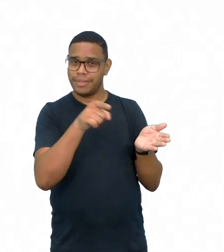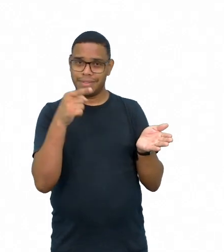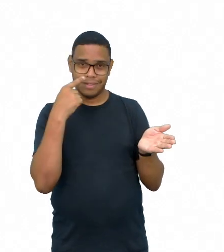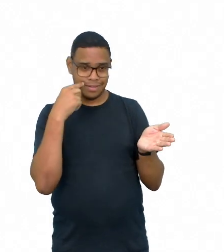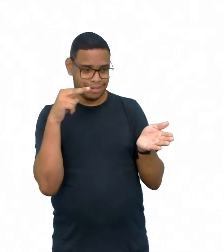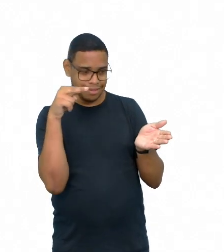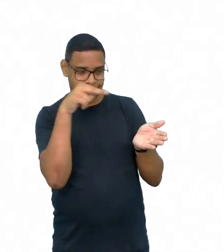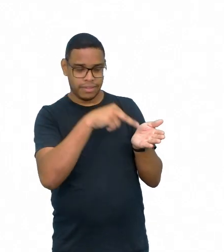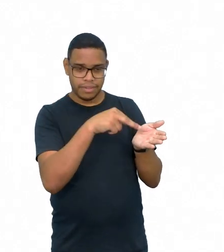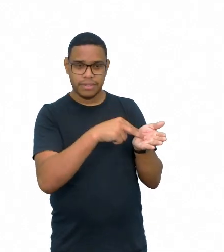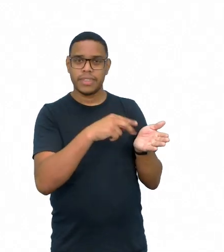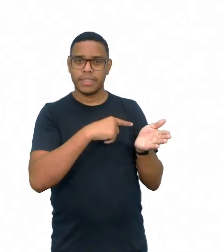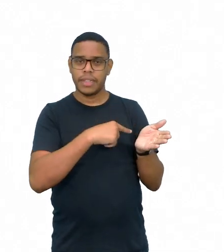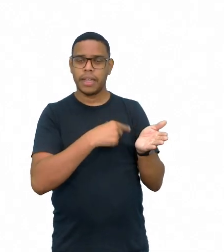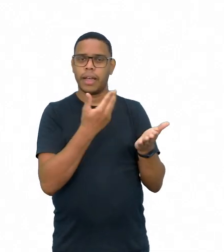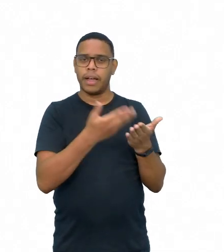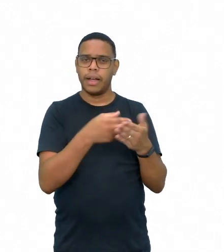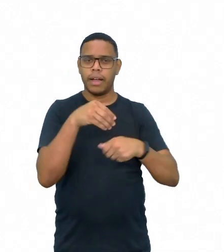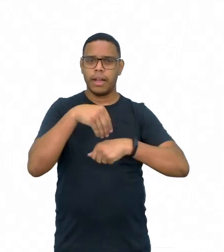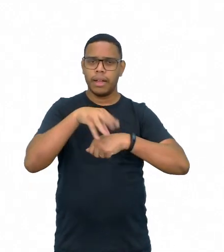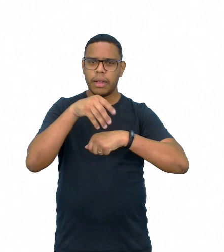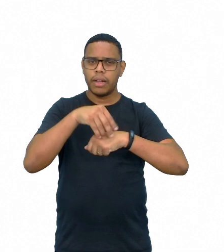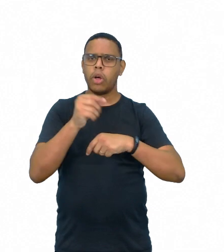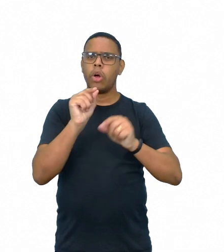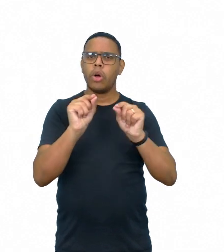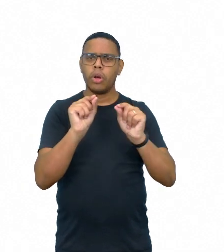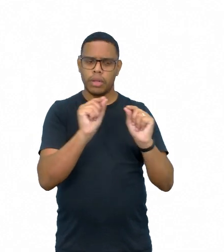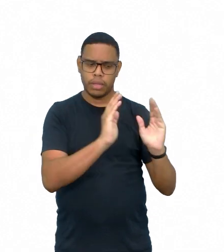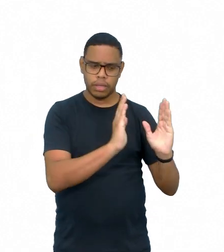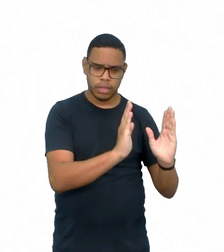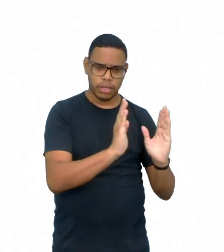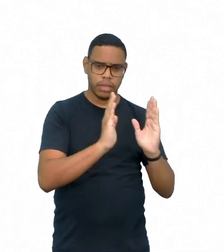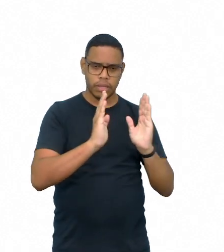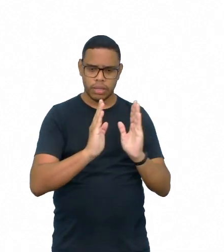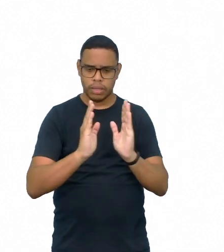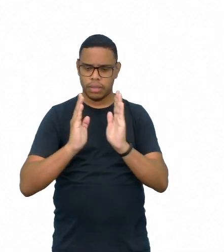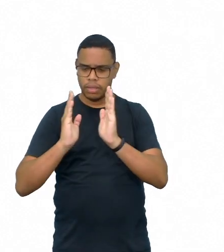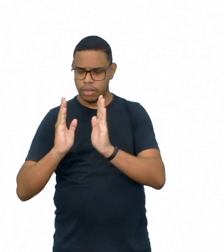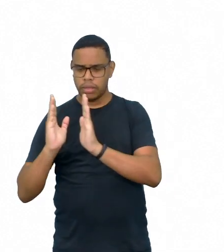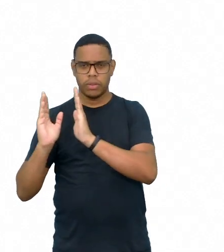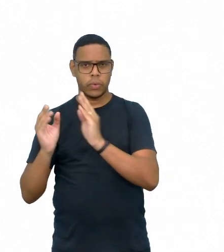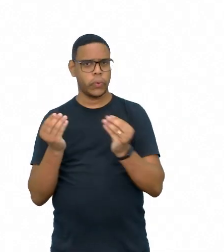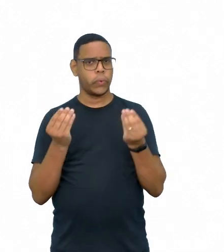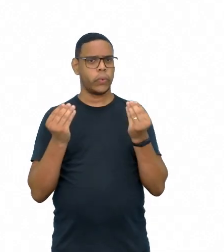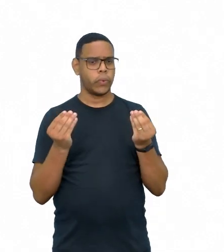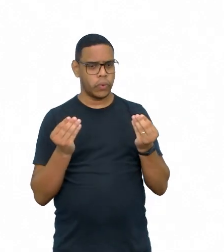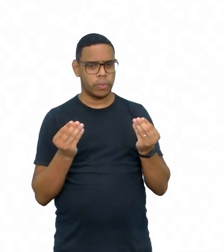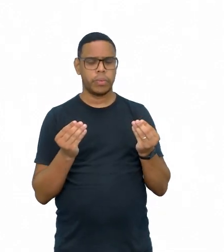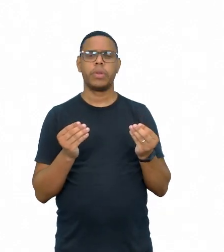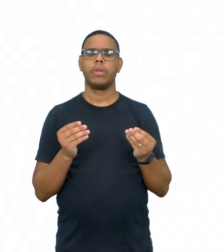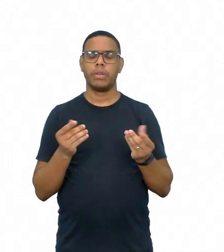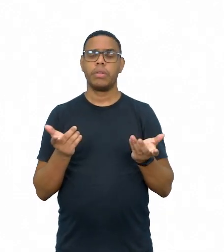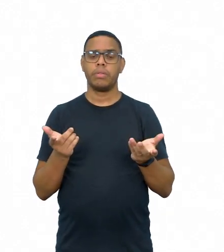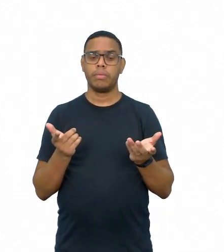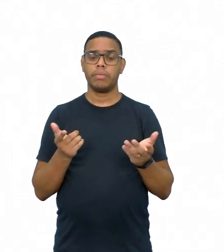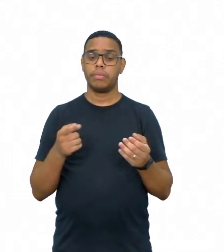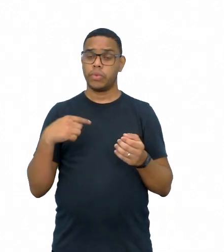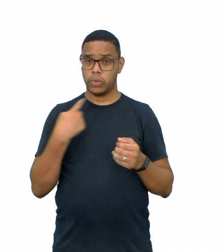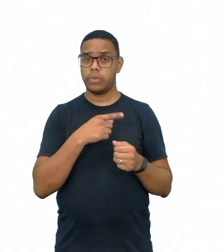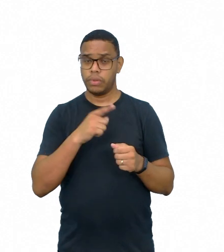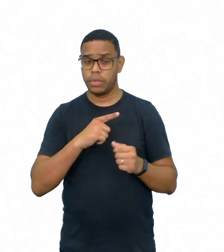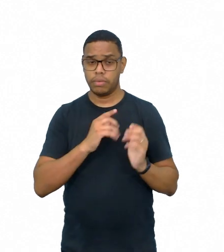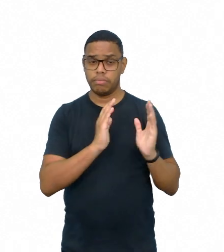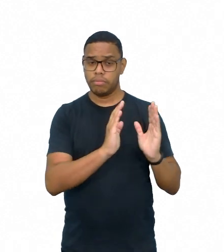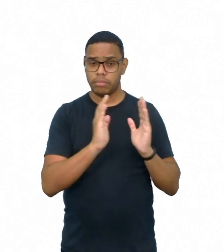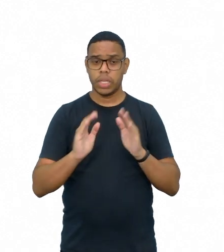observar uma sequência de dicas de encaminhamentos, né? Não que a gente não faça, nós fazemos sim,